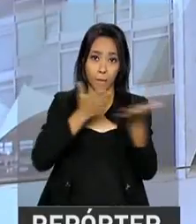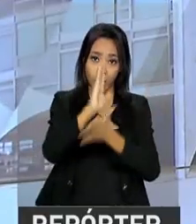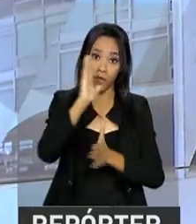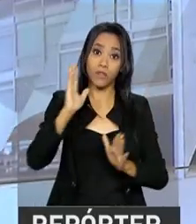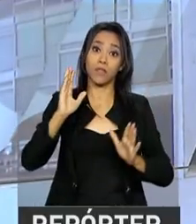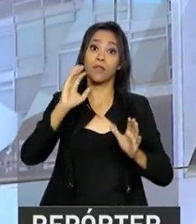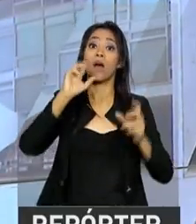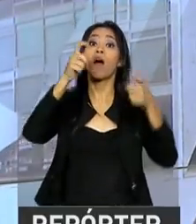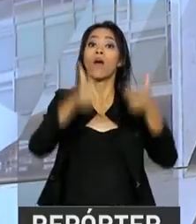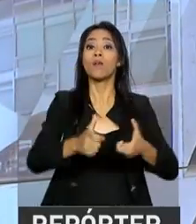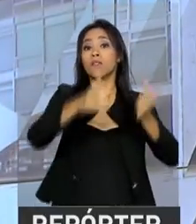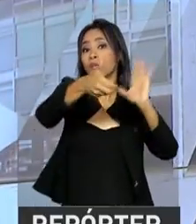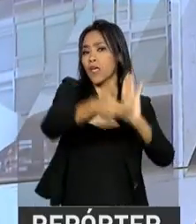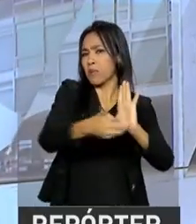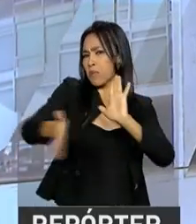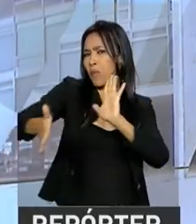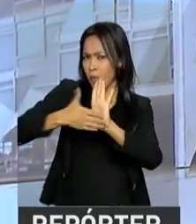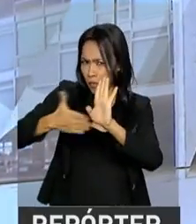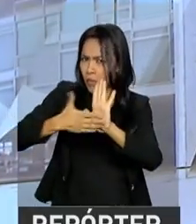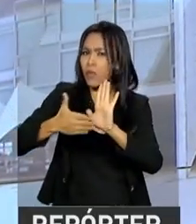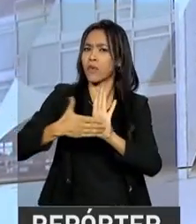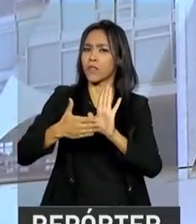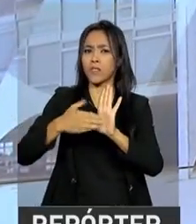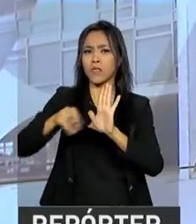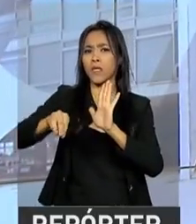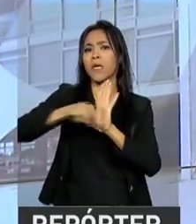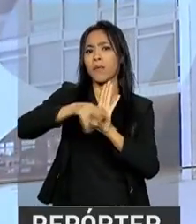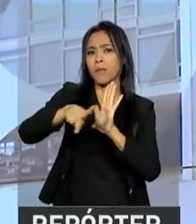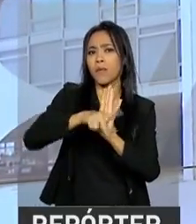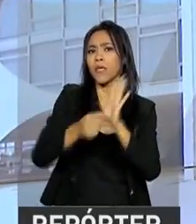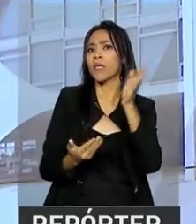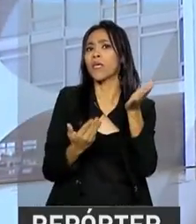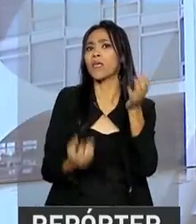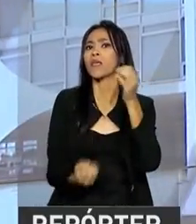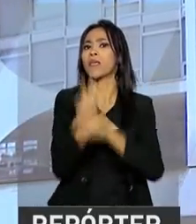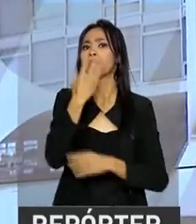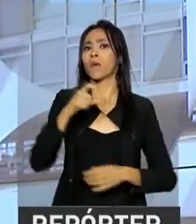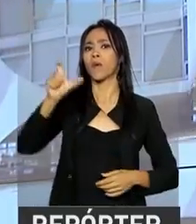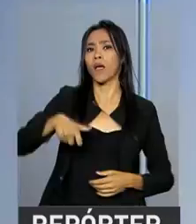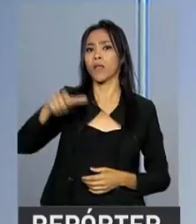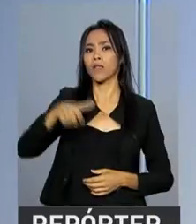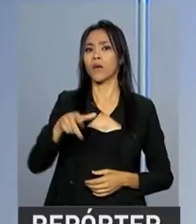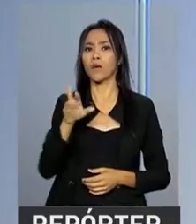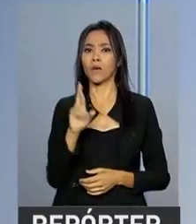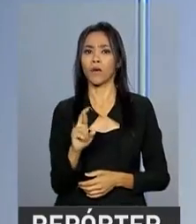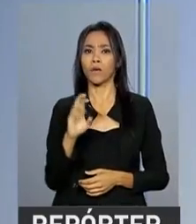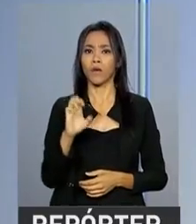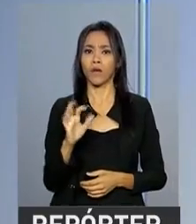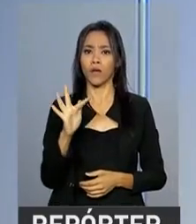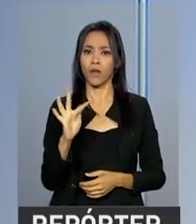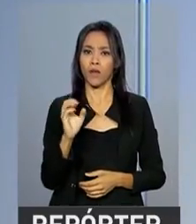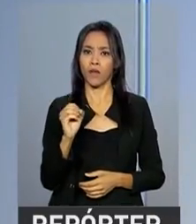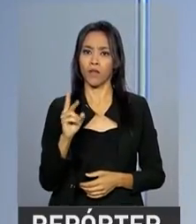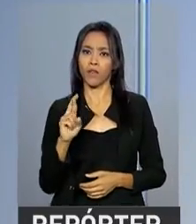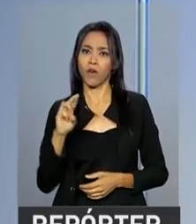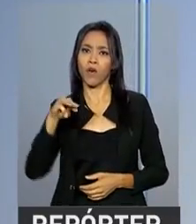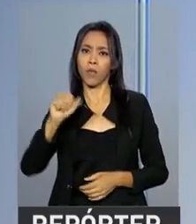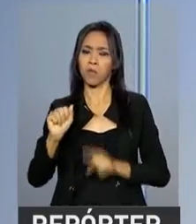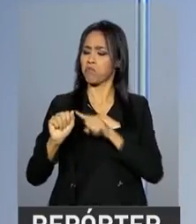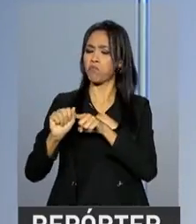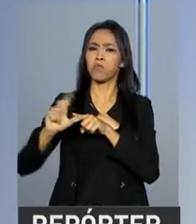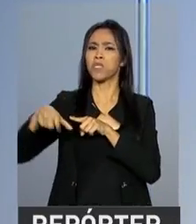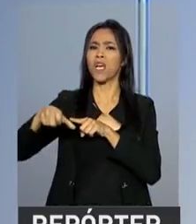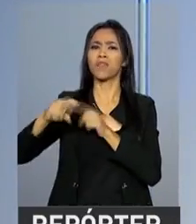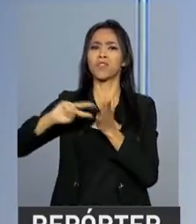Câmara dos Deputados da medida provisória que cria o cartão reforma. O cartão reforma significa